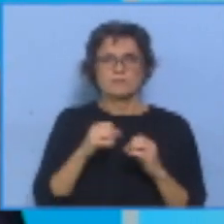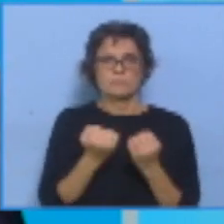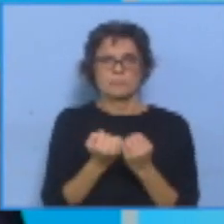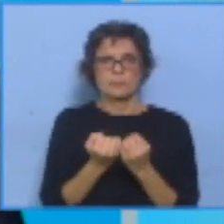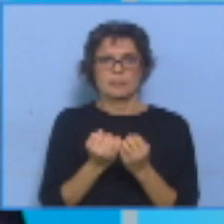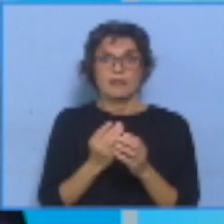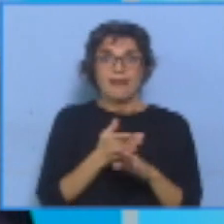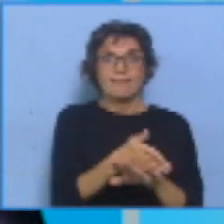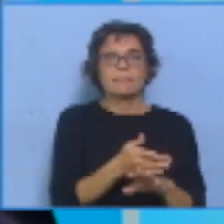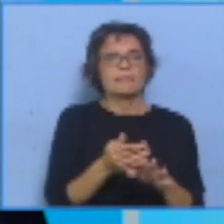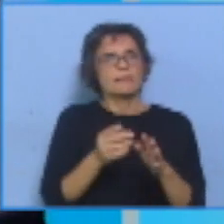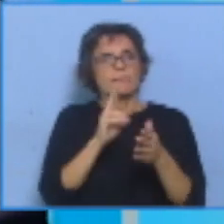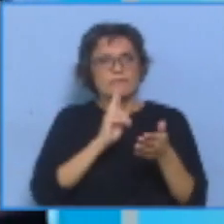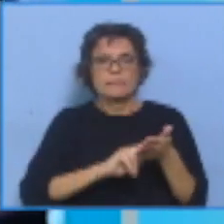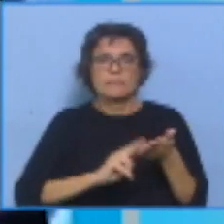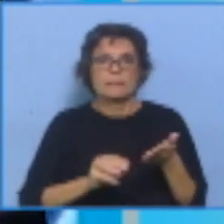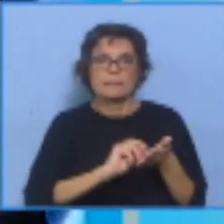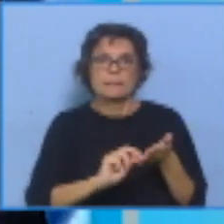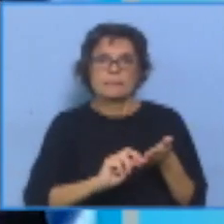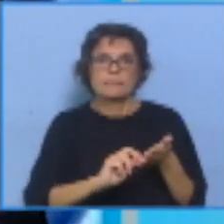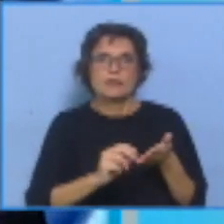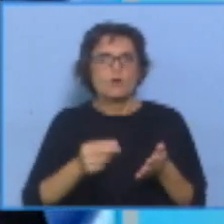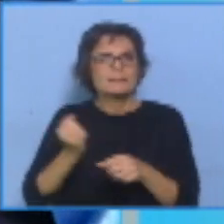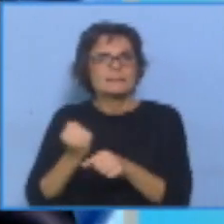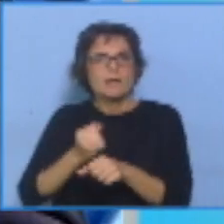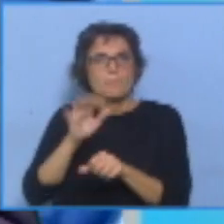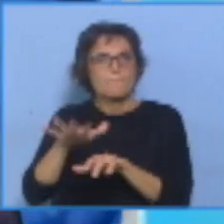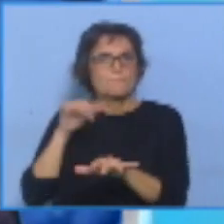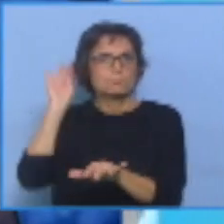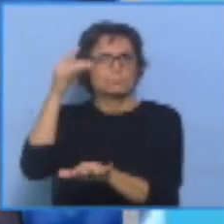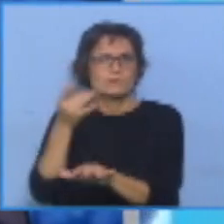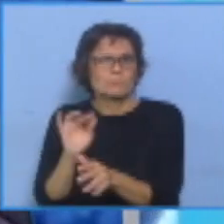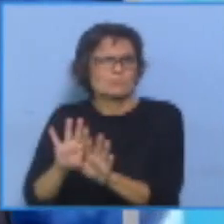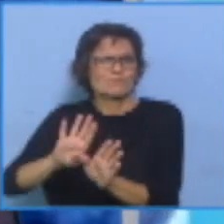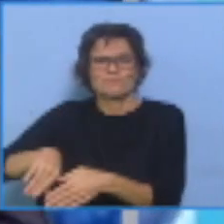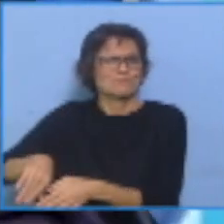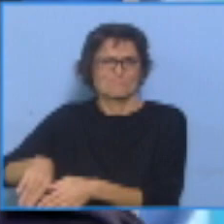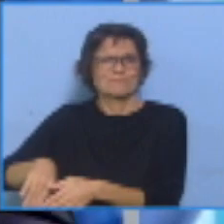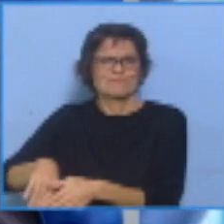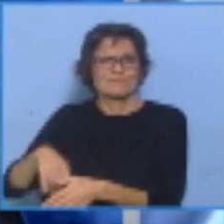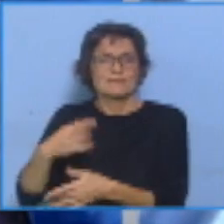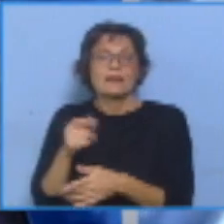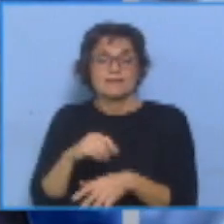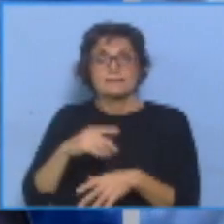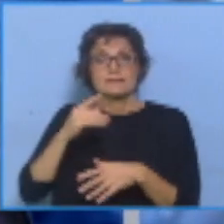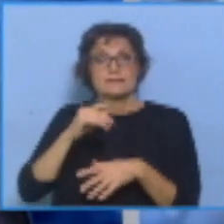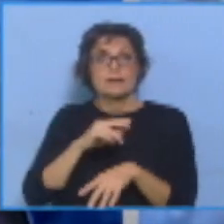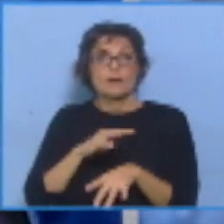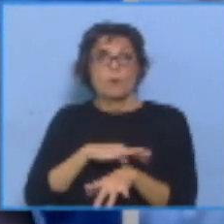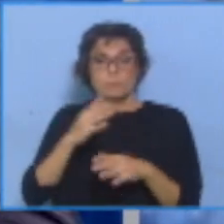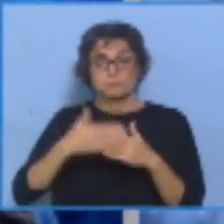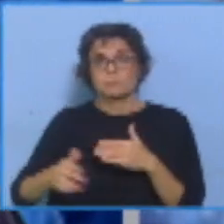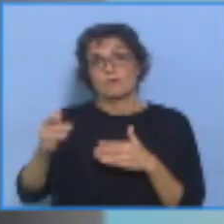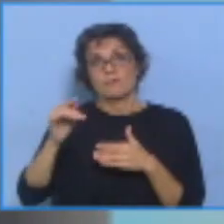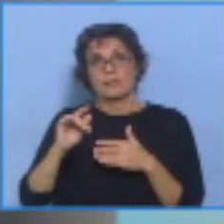da literatura e não precisava de estar na Assembleia para fazer isso. E por isso não quis renovar, quando acabou o seu mandato na